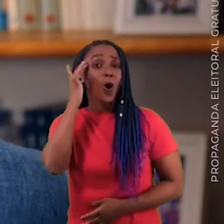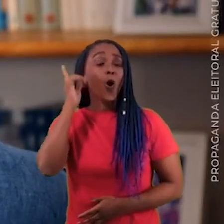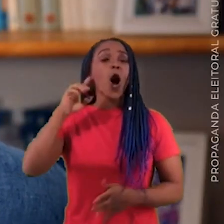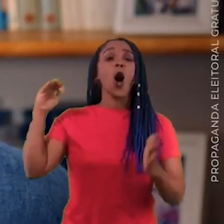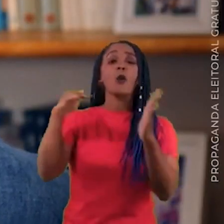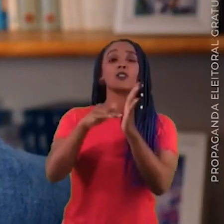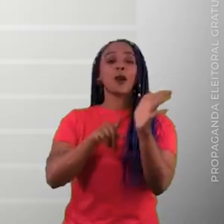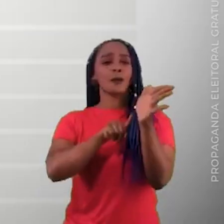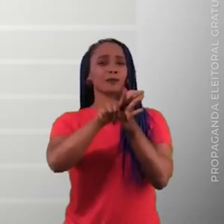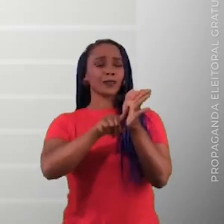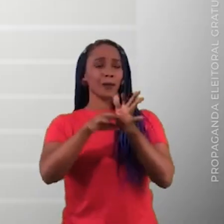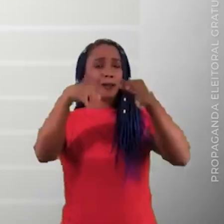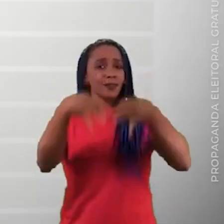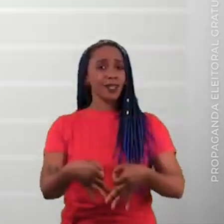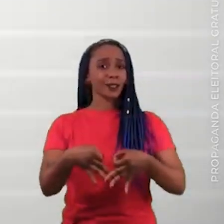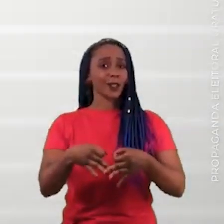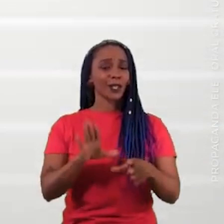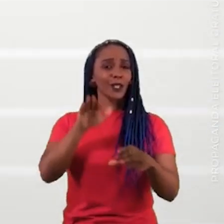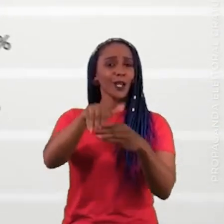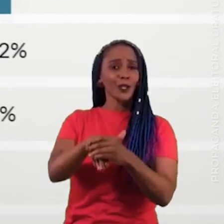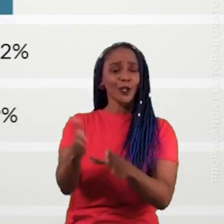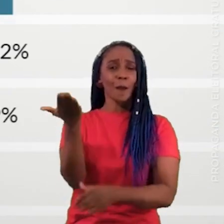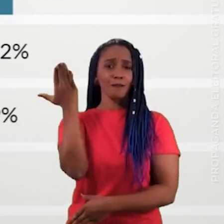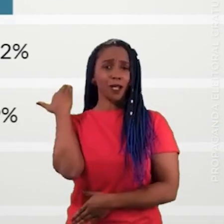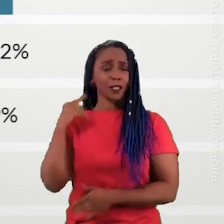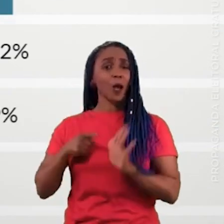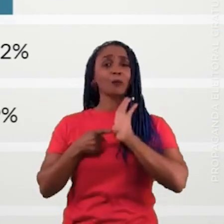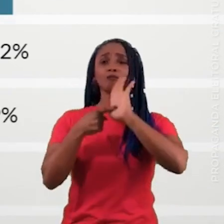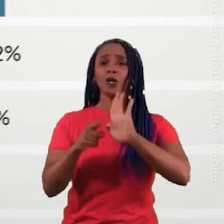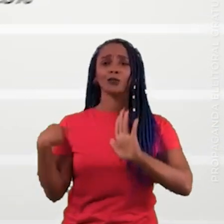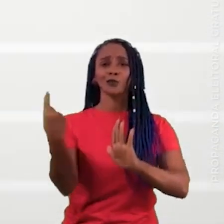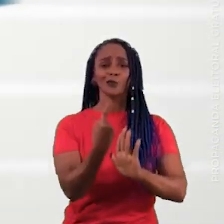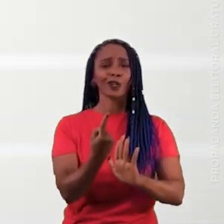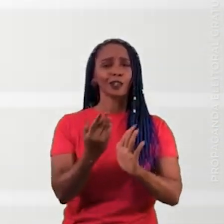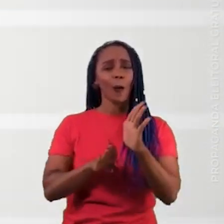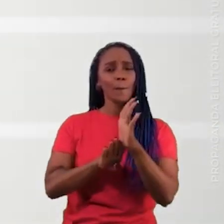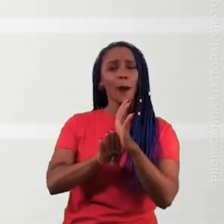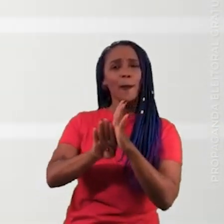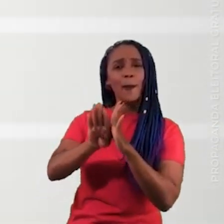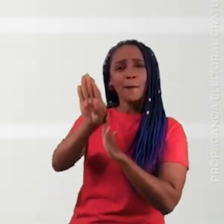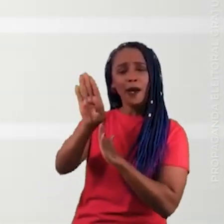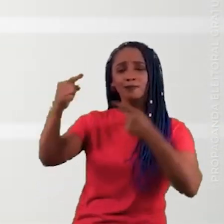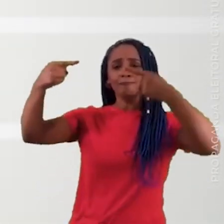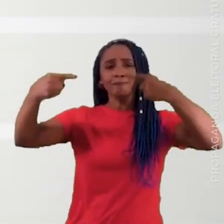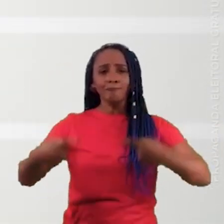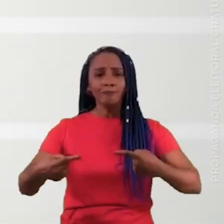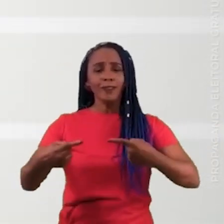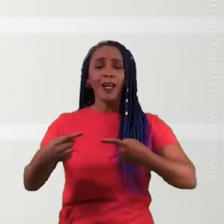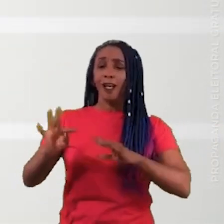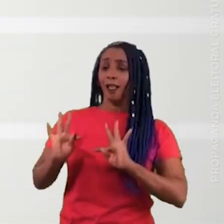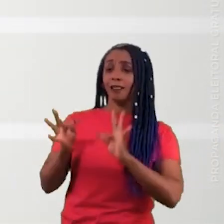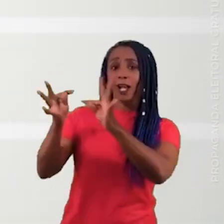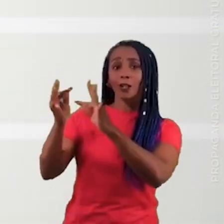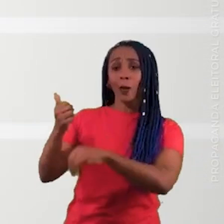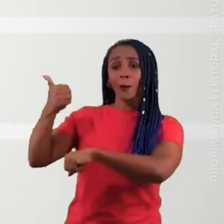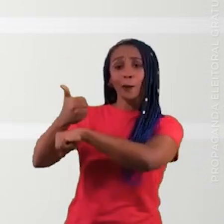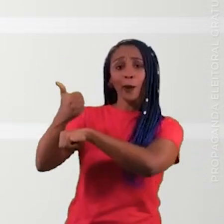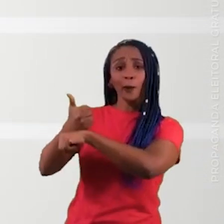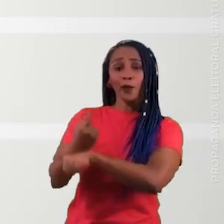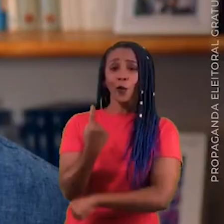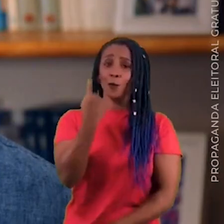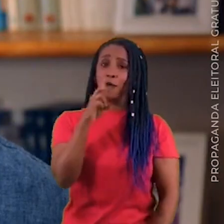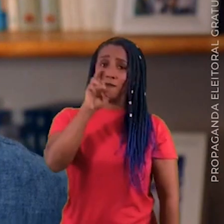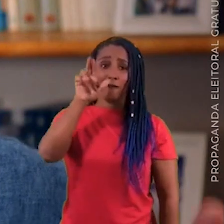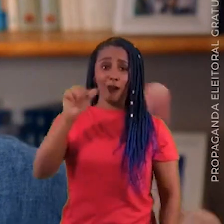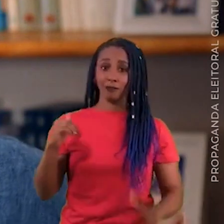sua última pesquisa Atlas, a que mais acertou nas eleições passadas, mostra que estamos crescendo e estamos em empate técnico no primeiro